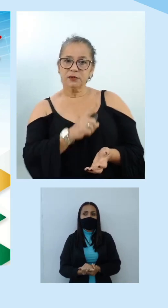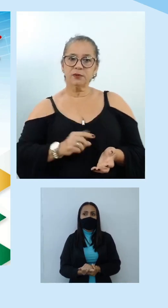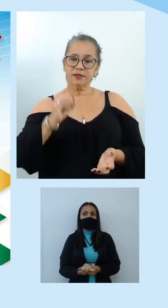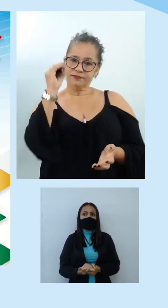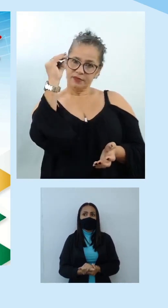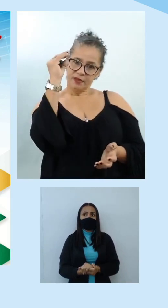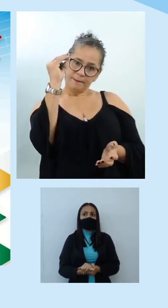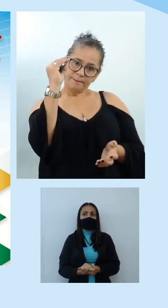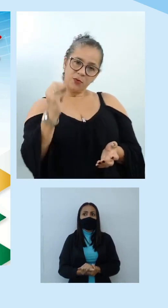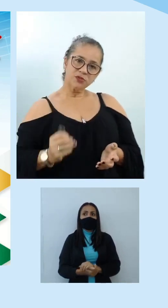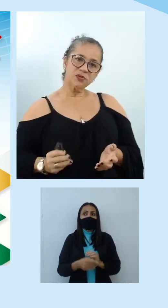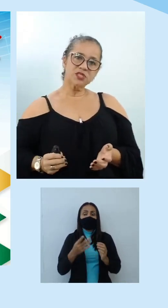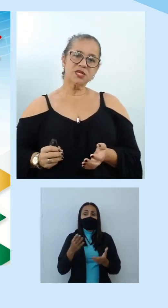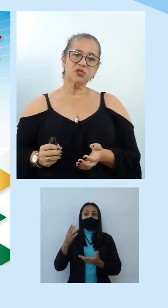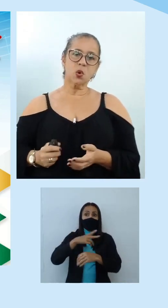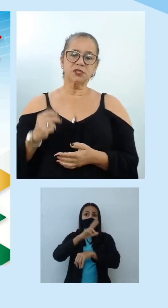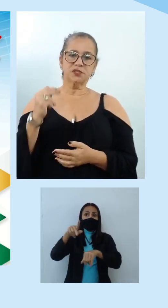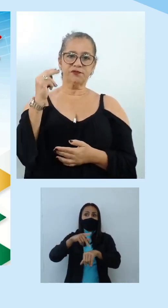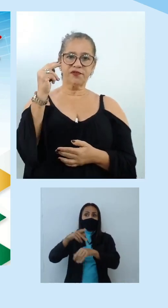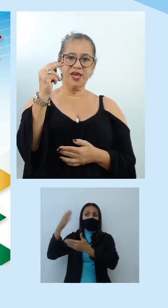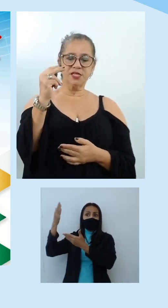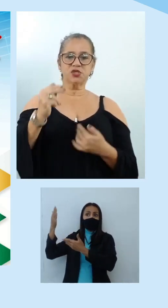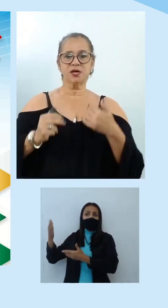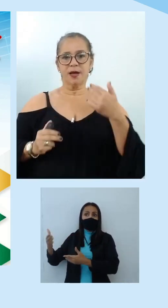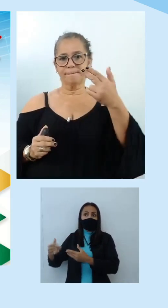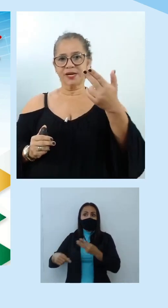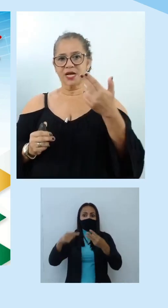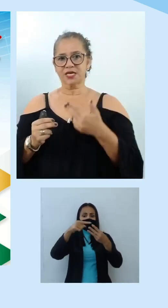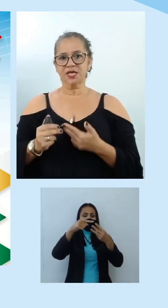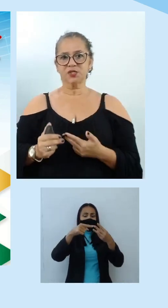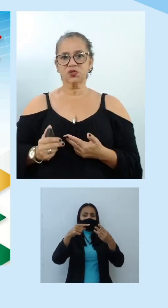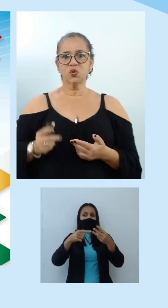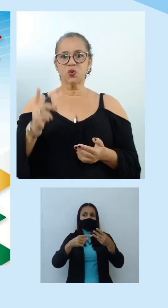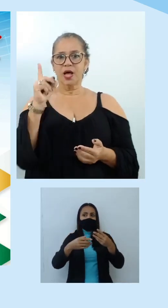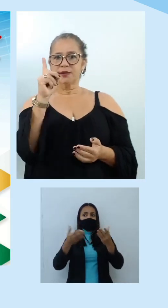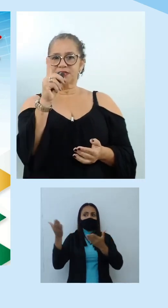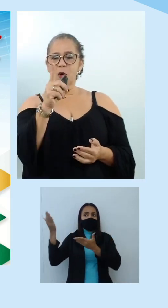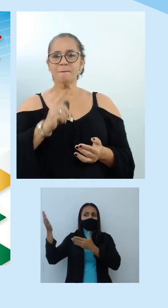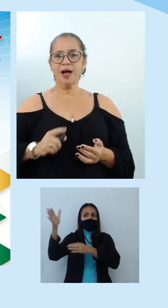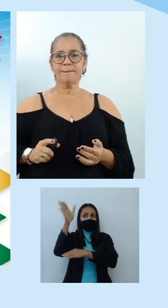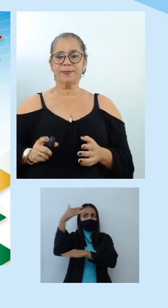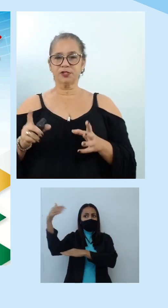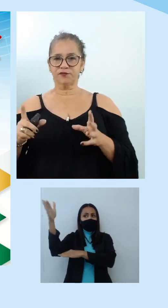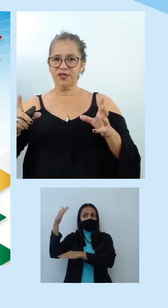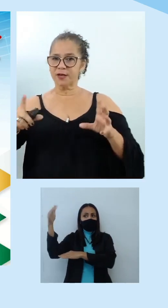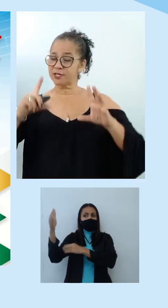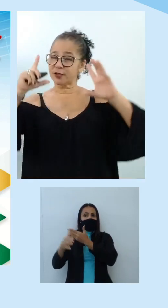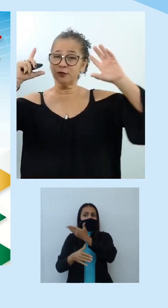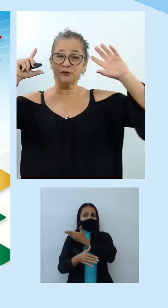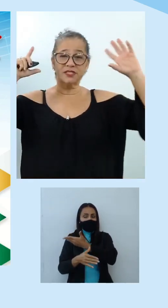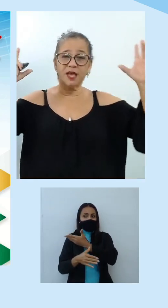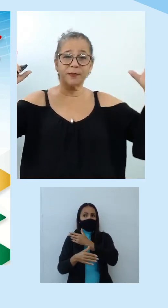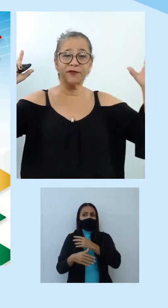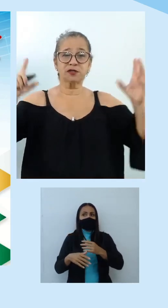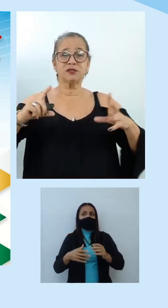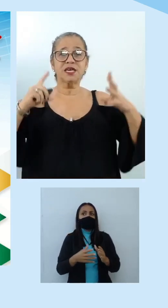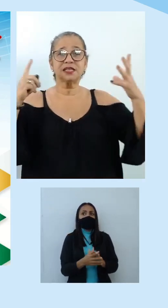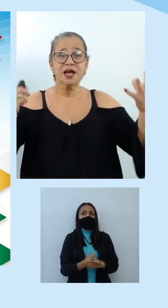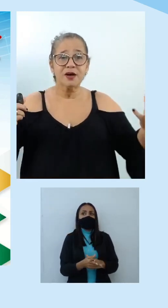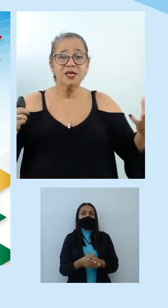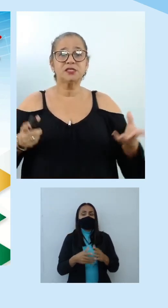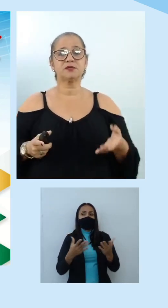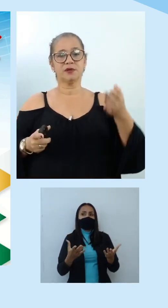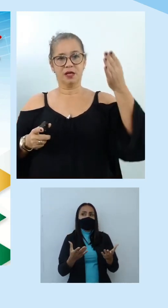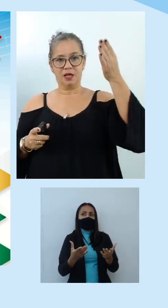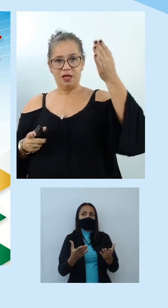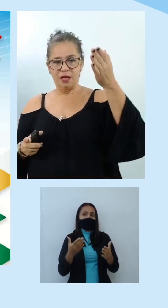Serra Leoa, com as suas 3 cores, verde, branco e azul. Tá o mapa onde fica, aqui não sei, professor, onde é que